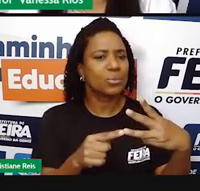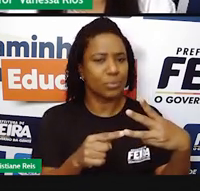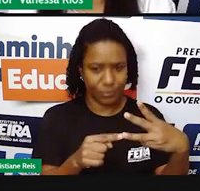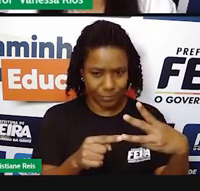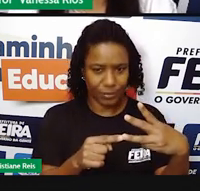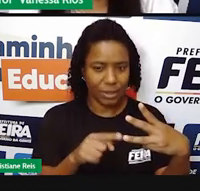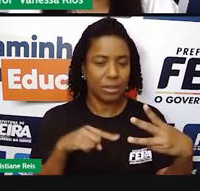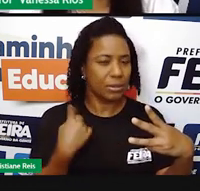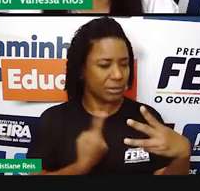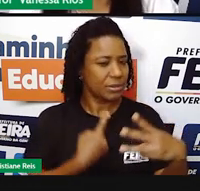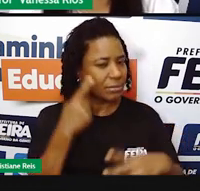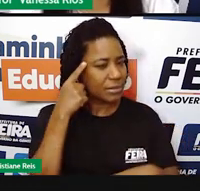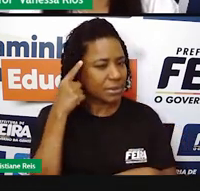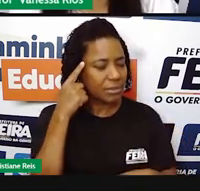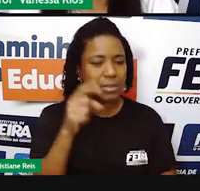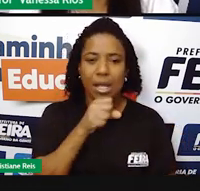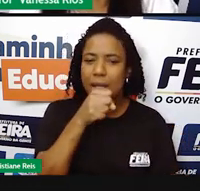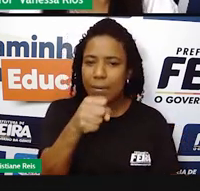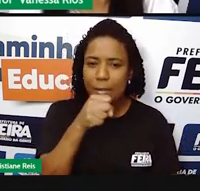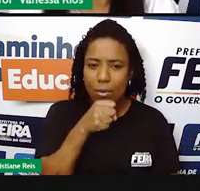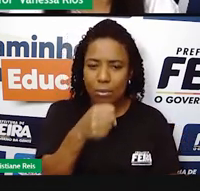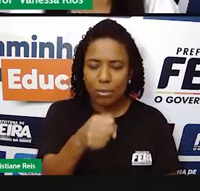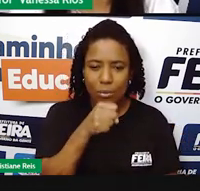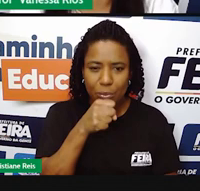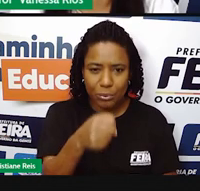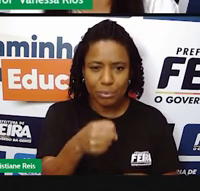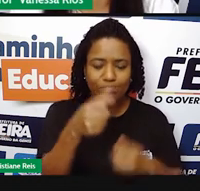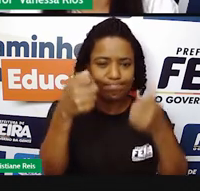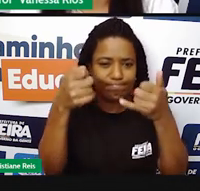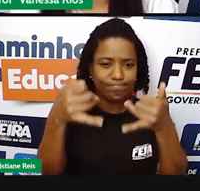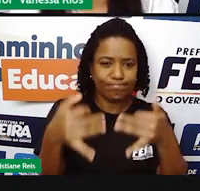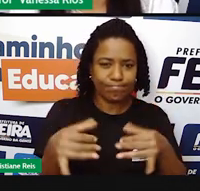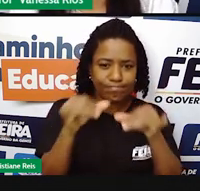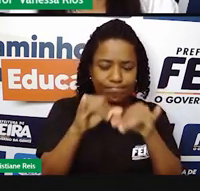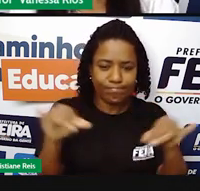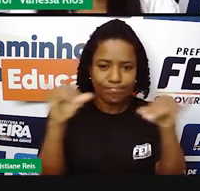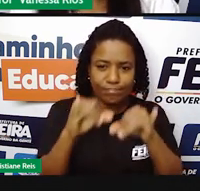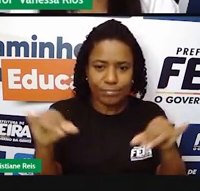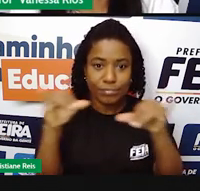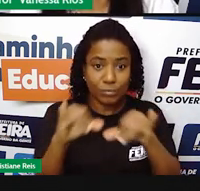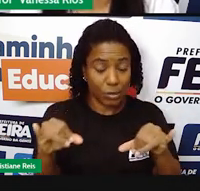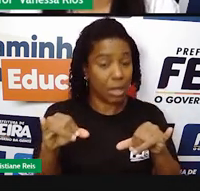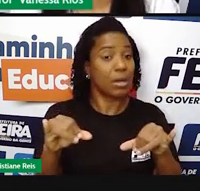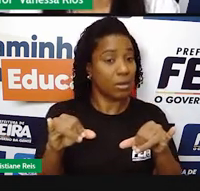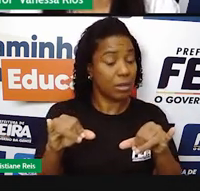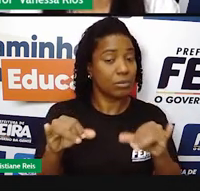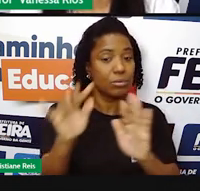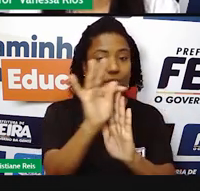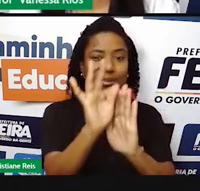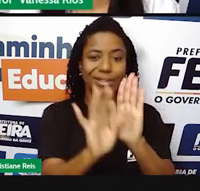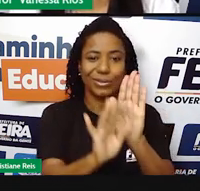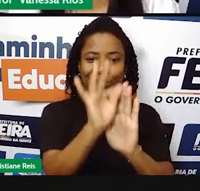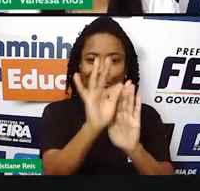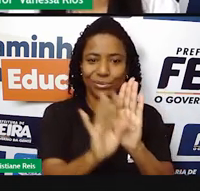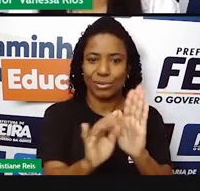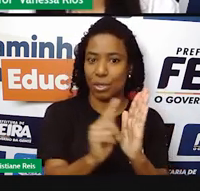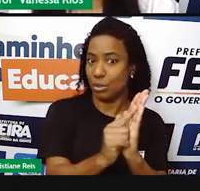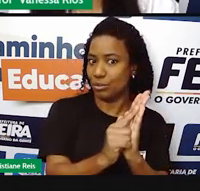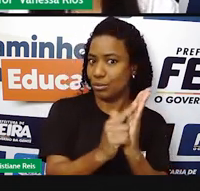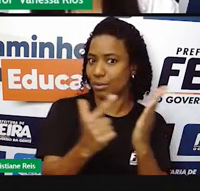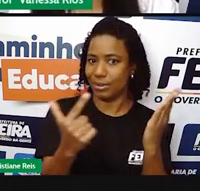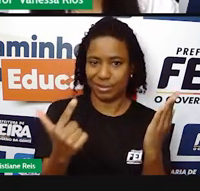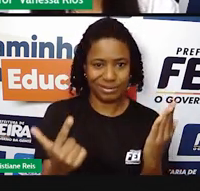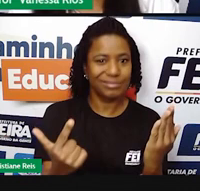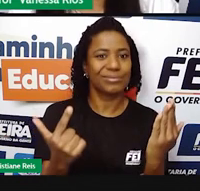na função da reportagem, é interessante a gente lembrar que é um texto jornalístico. E aí, por ser